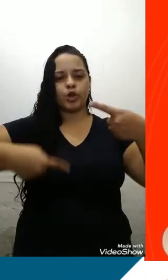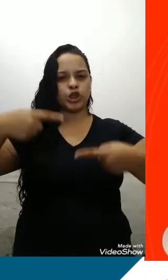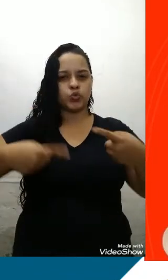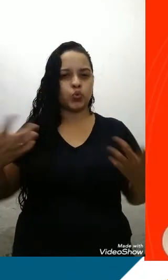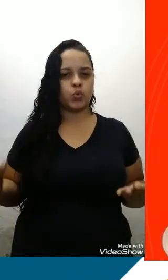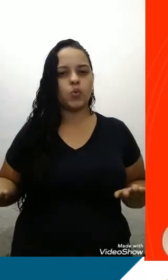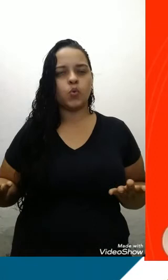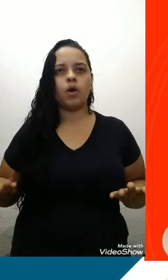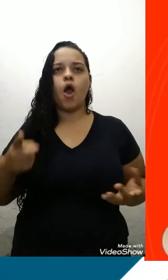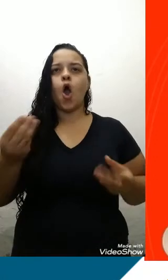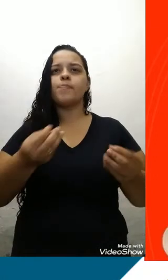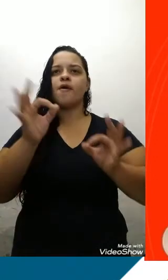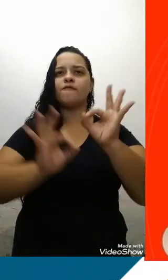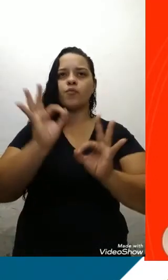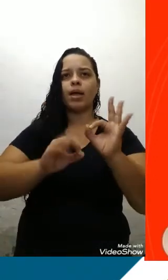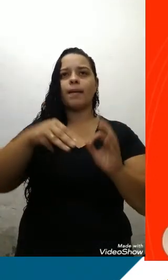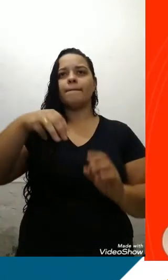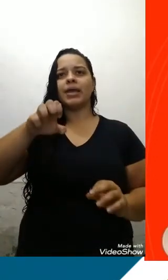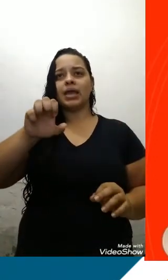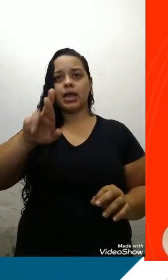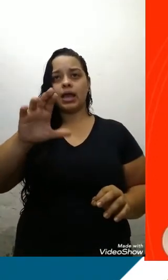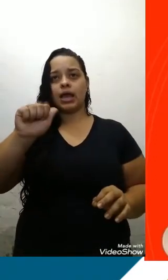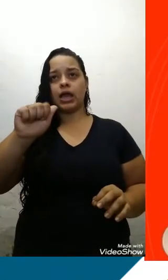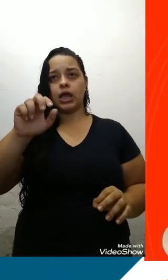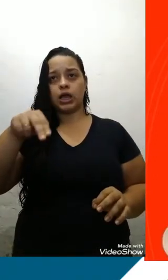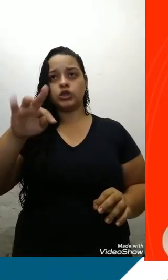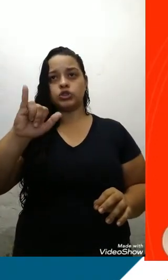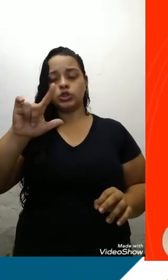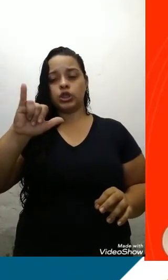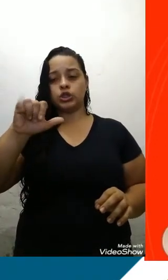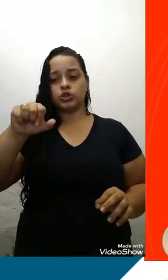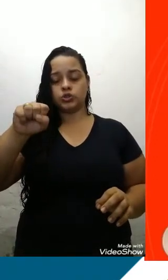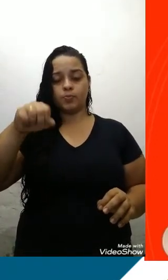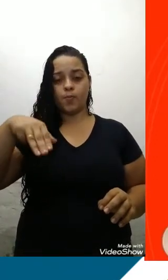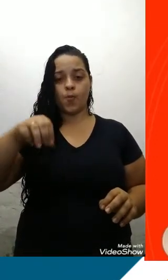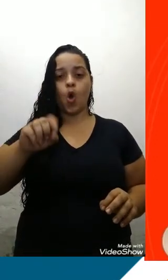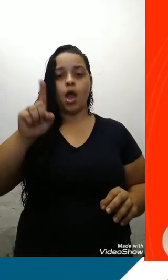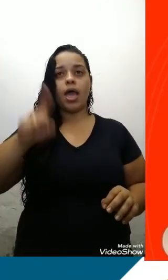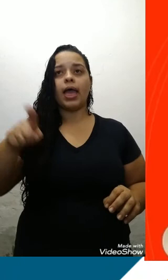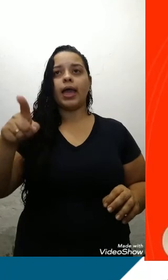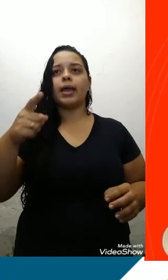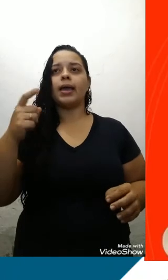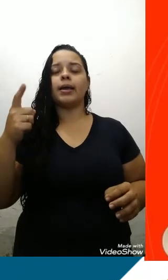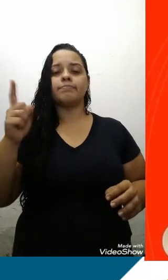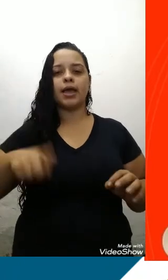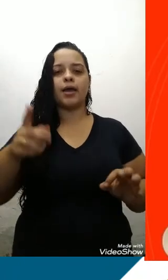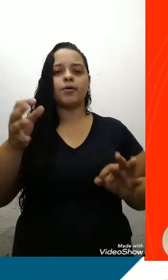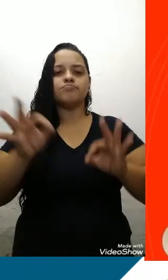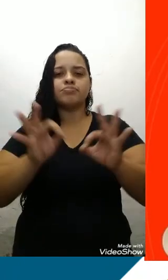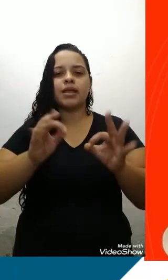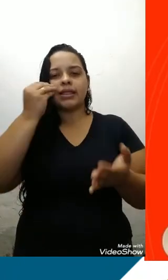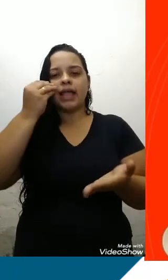a forma, né, a organização econômica que vai ser adotada pelos estados modernos,